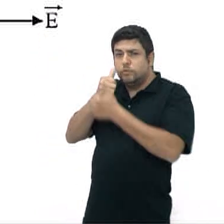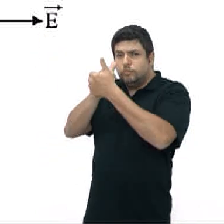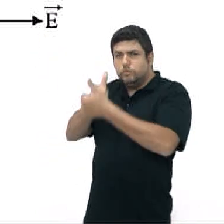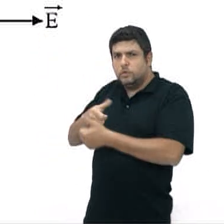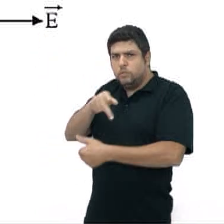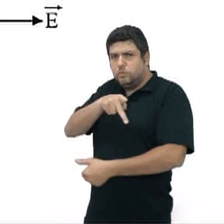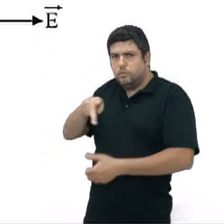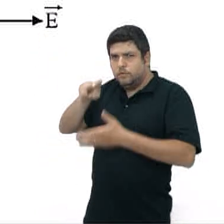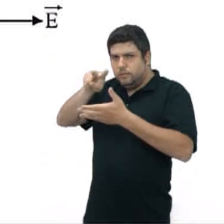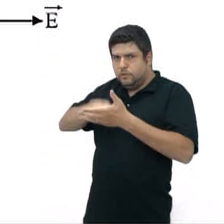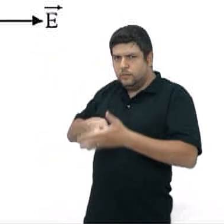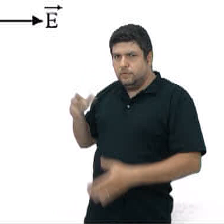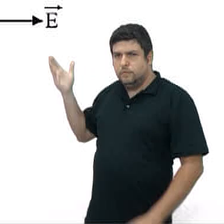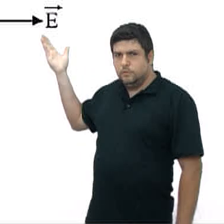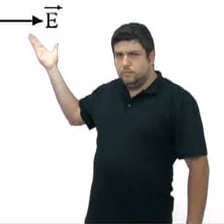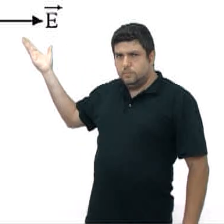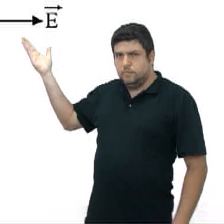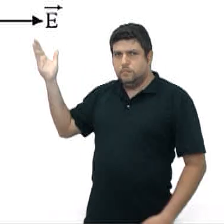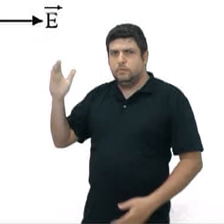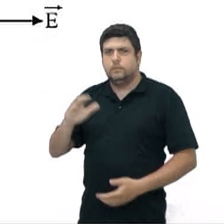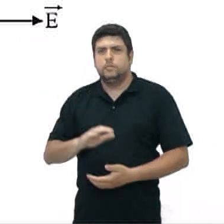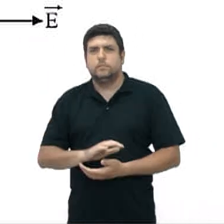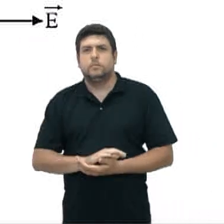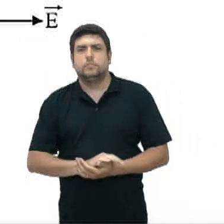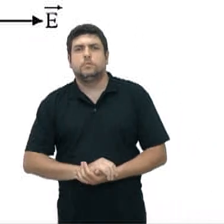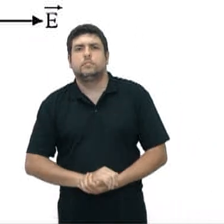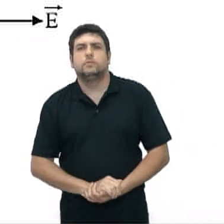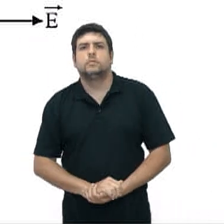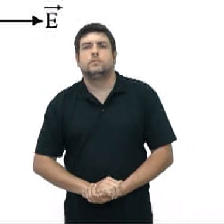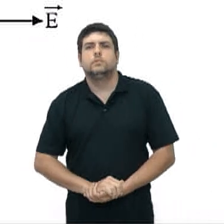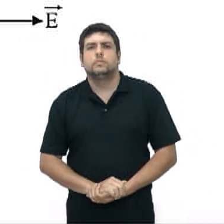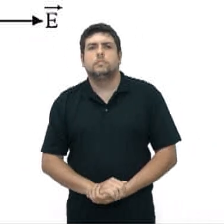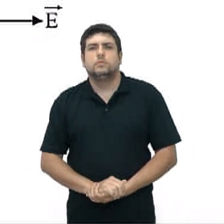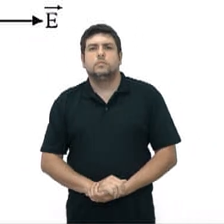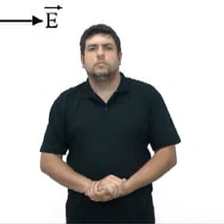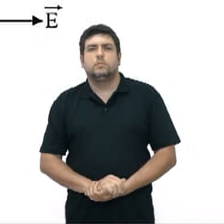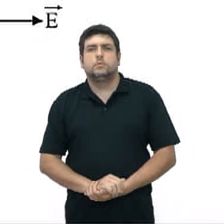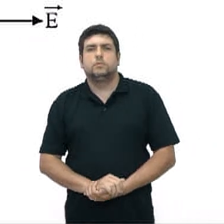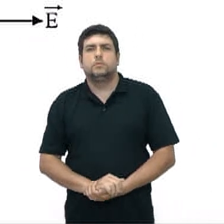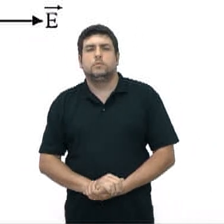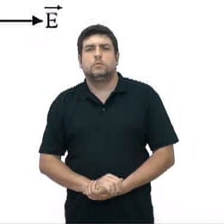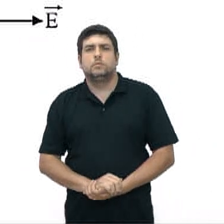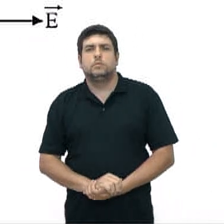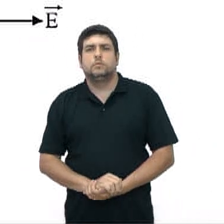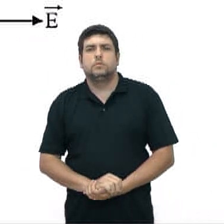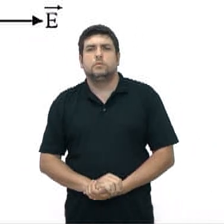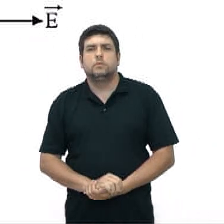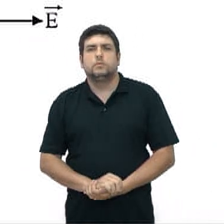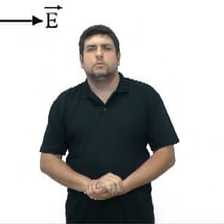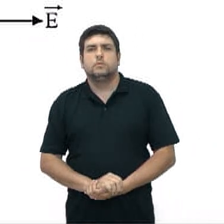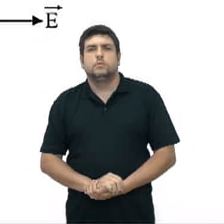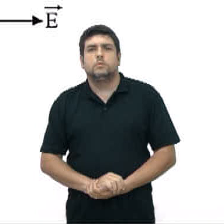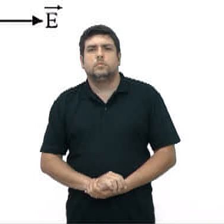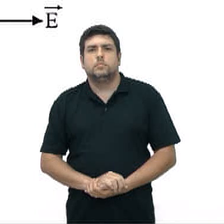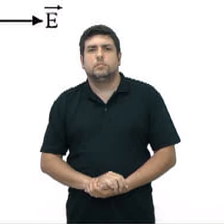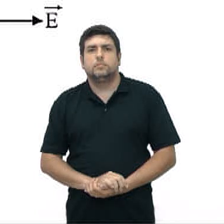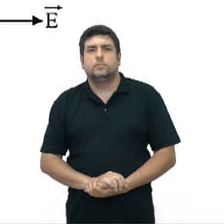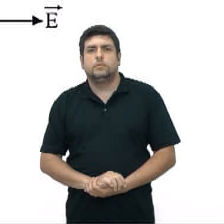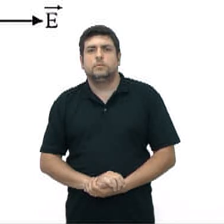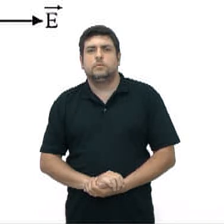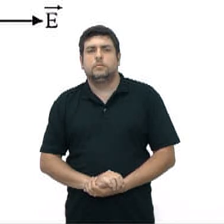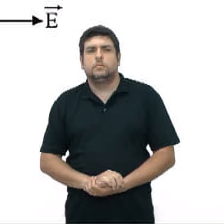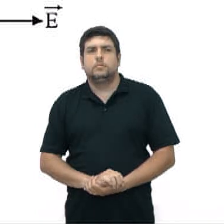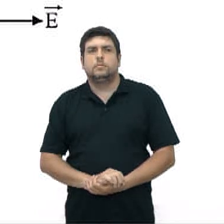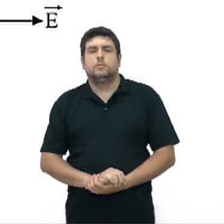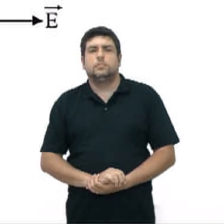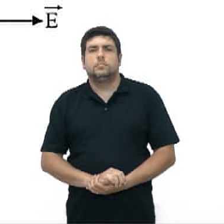0, a força de arrasto e a força de propulsão é igual a 0. Alternativa